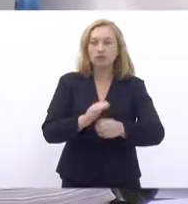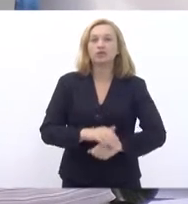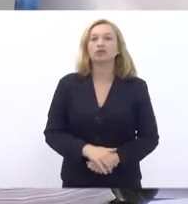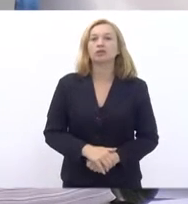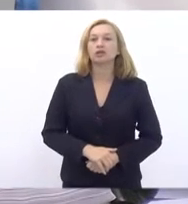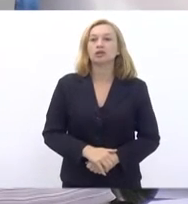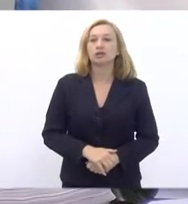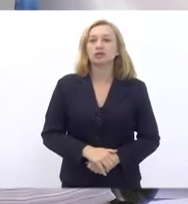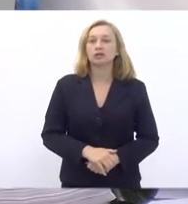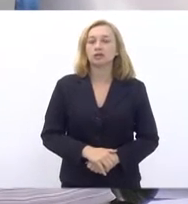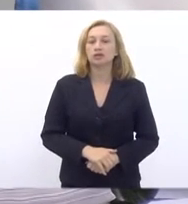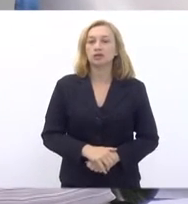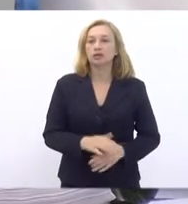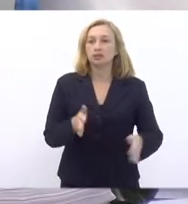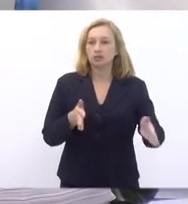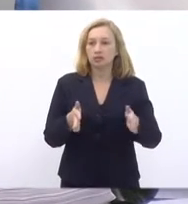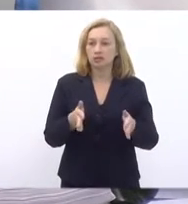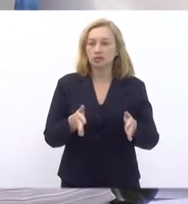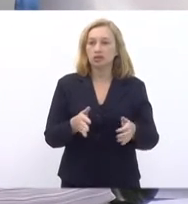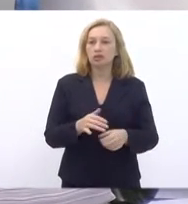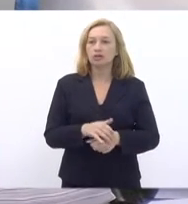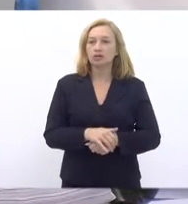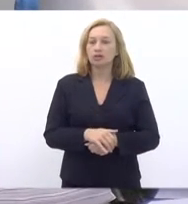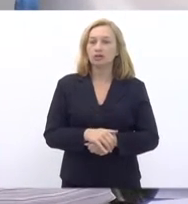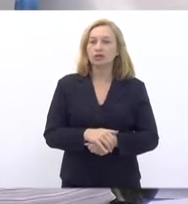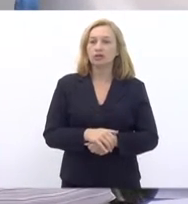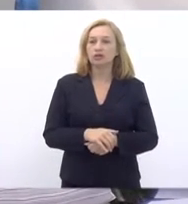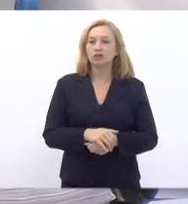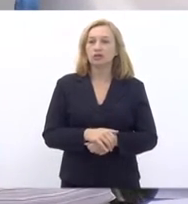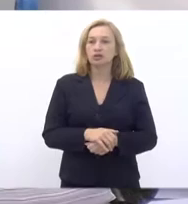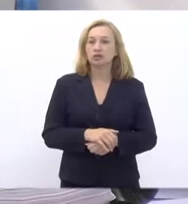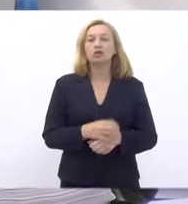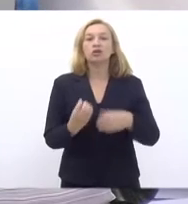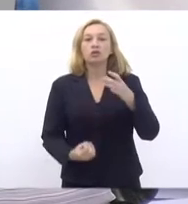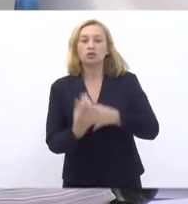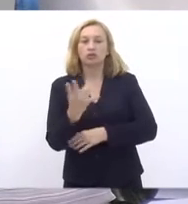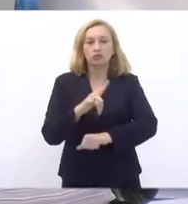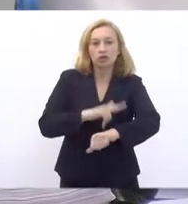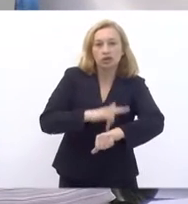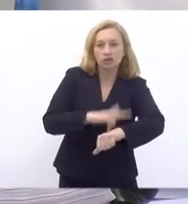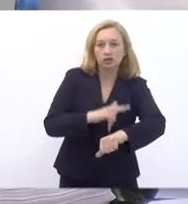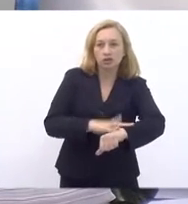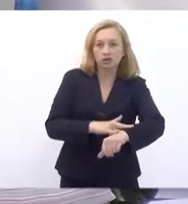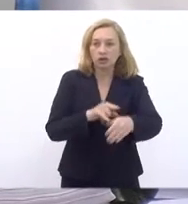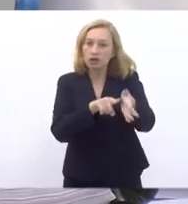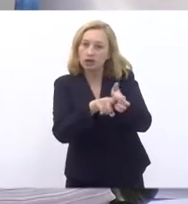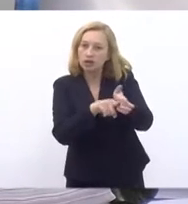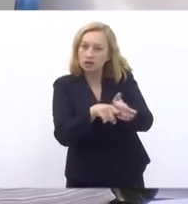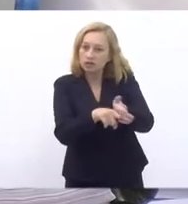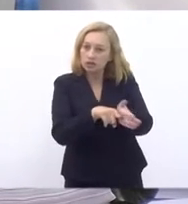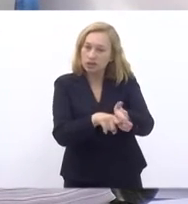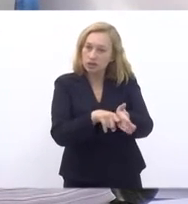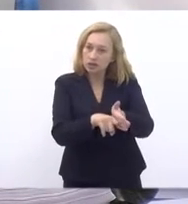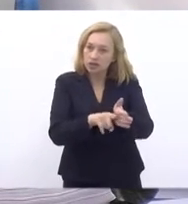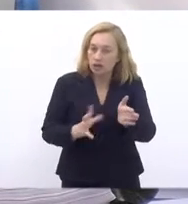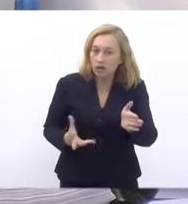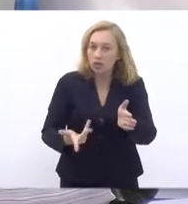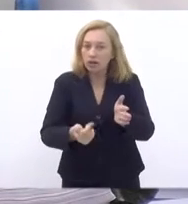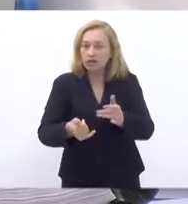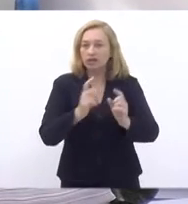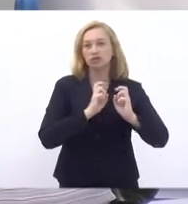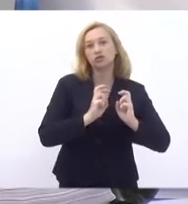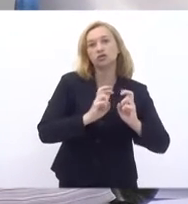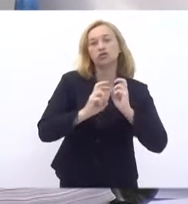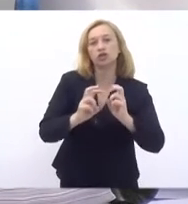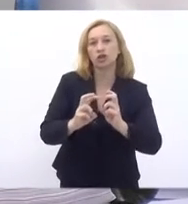composições durante as viagens, acessibilidade das estações, construção de banheiros, analisar as condições dos trens e